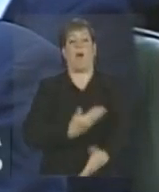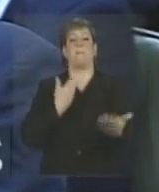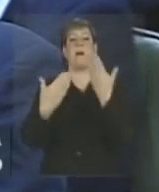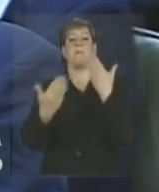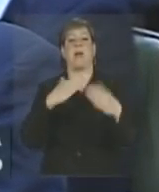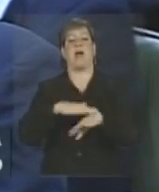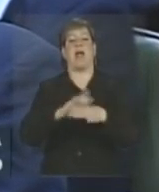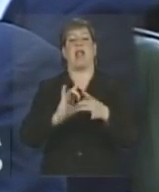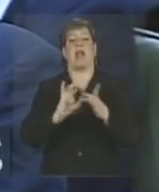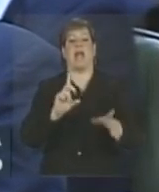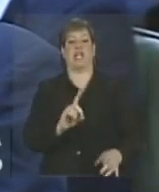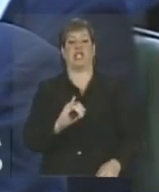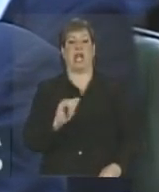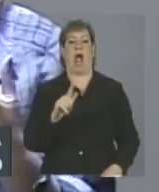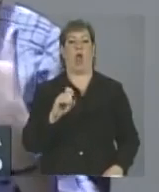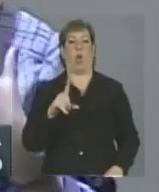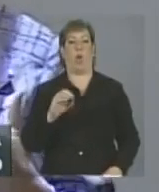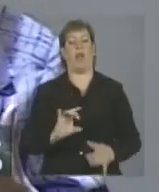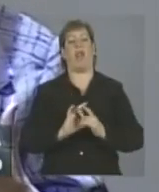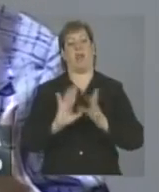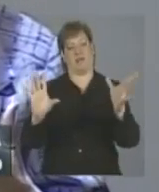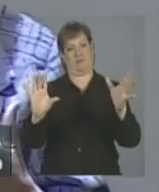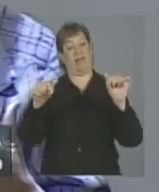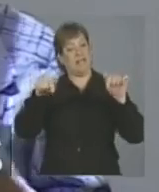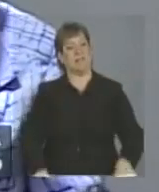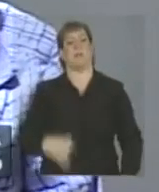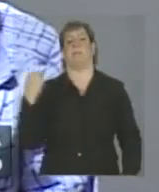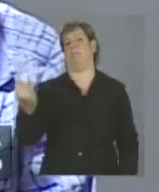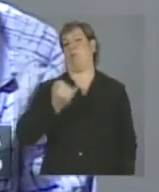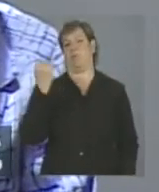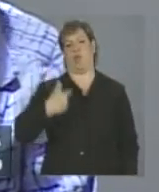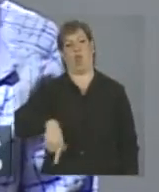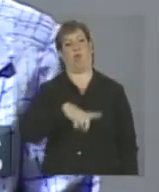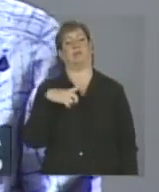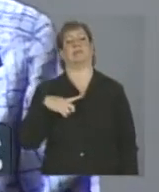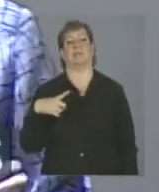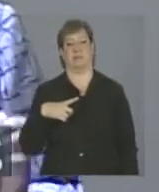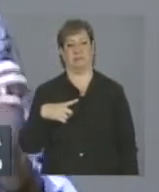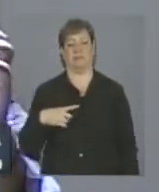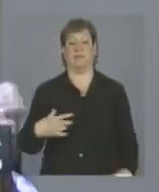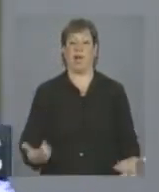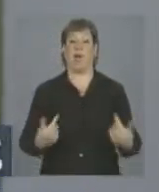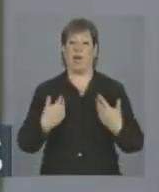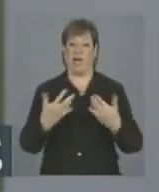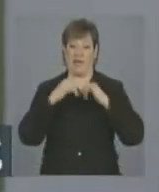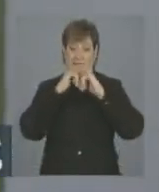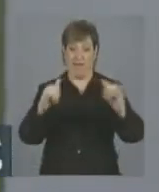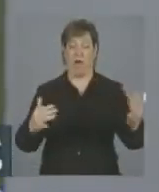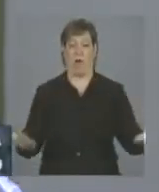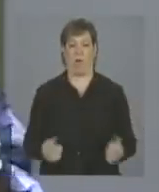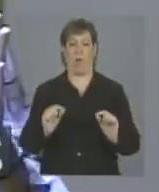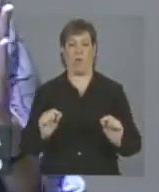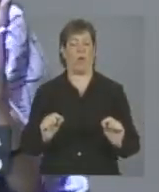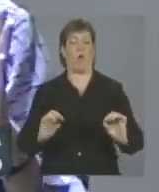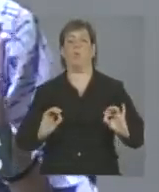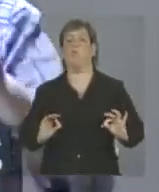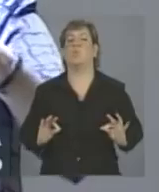E isso é um valor que nós temos, um grande valor que nós temos. Eu queria dizer que